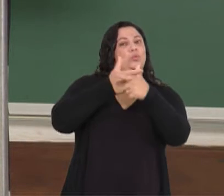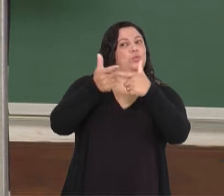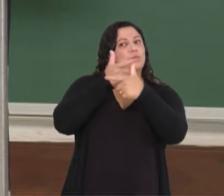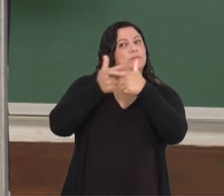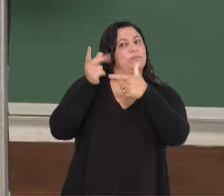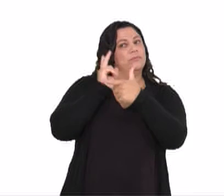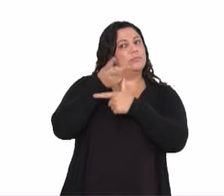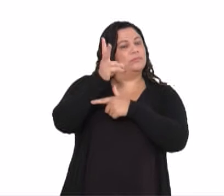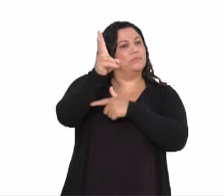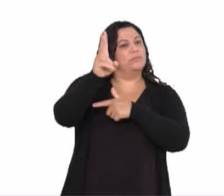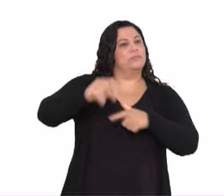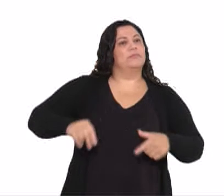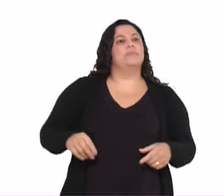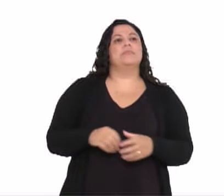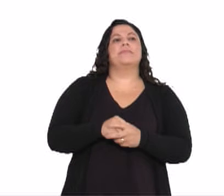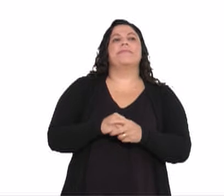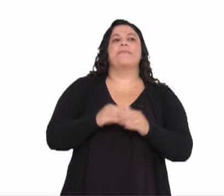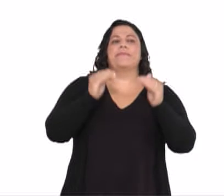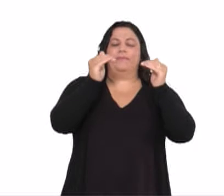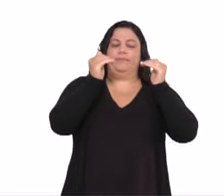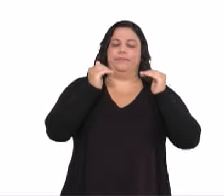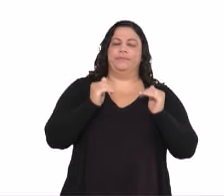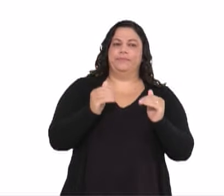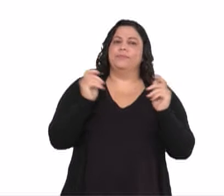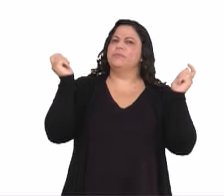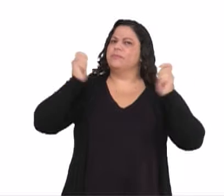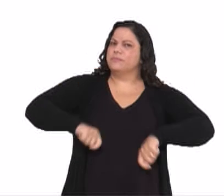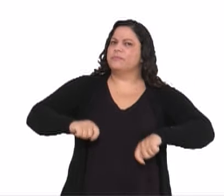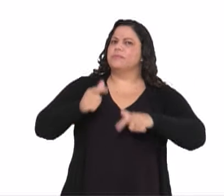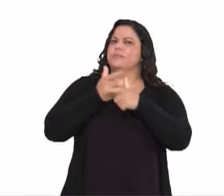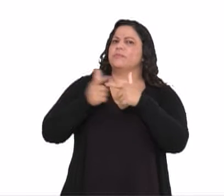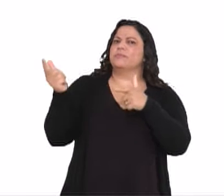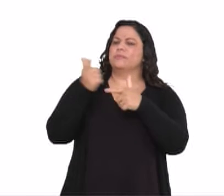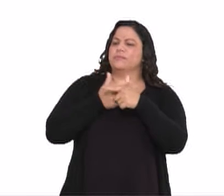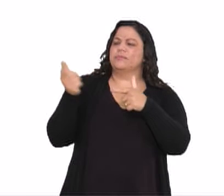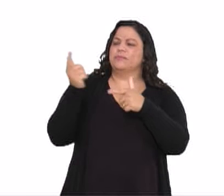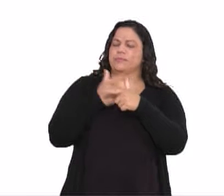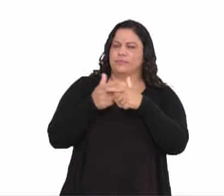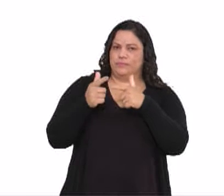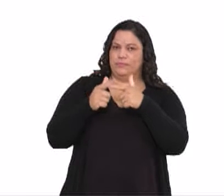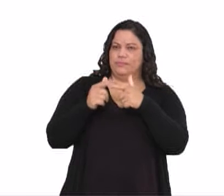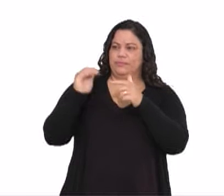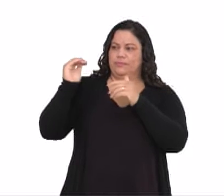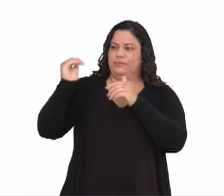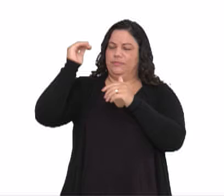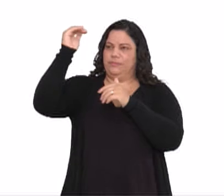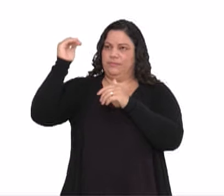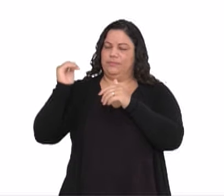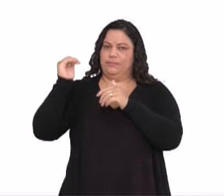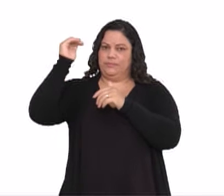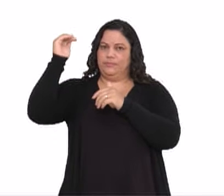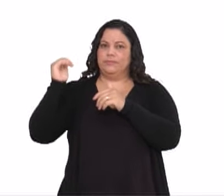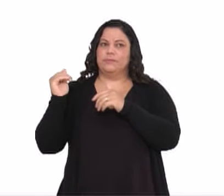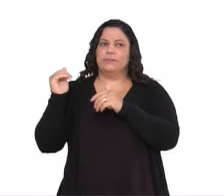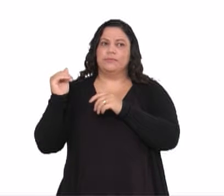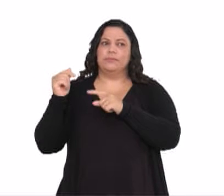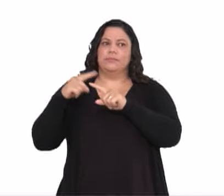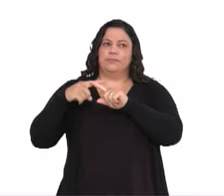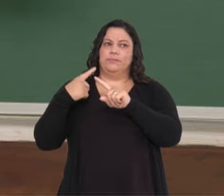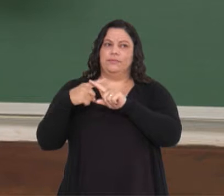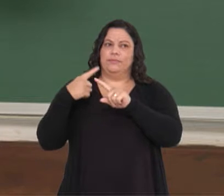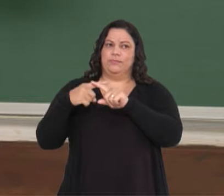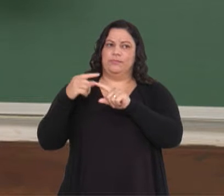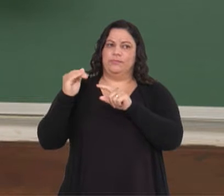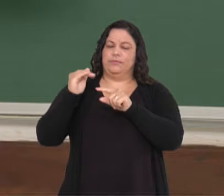Como o seu resto ainda pode ser dividido aqui pelo divisor, porque o grau do